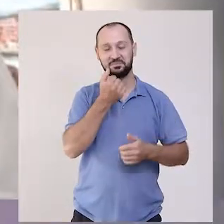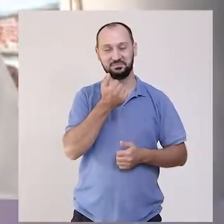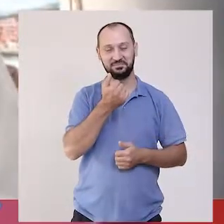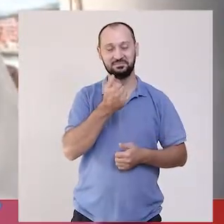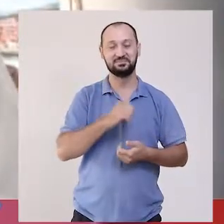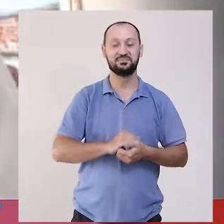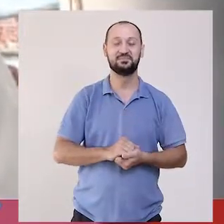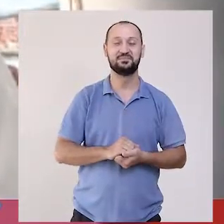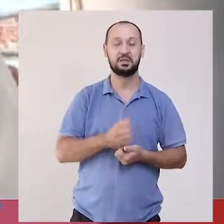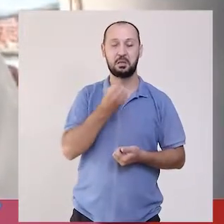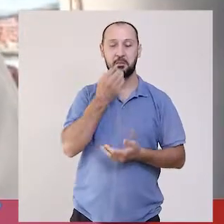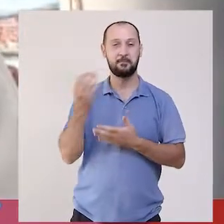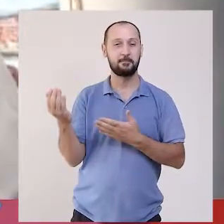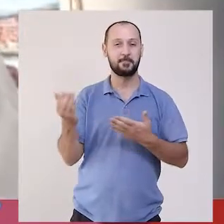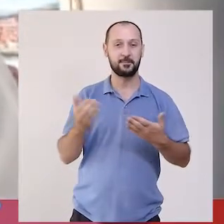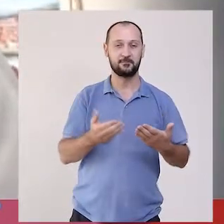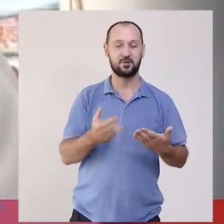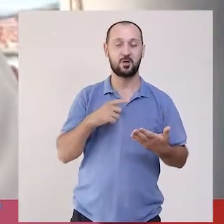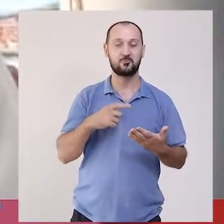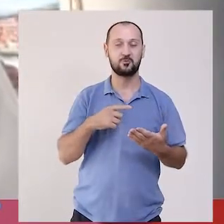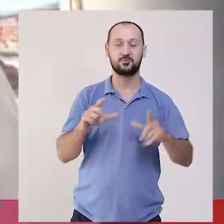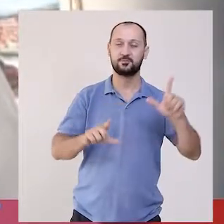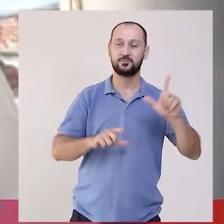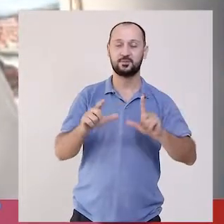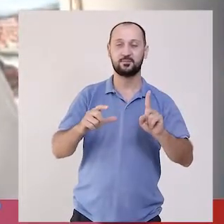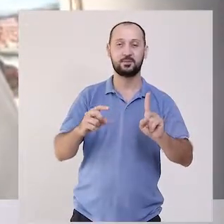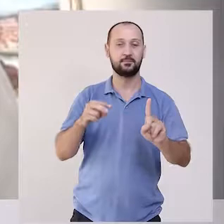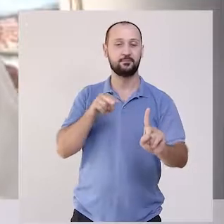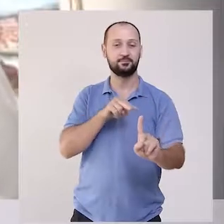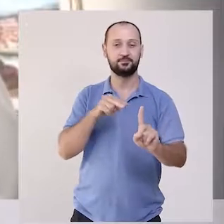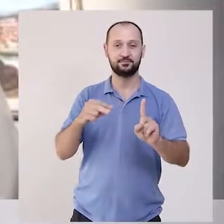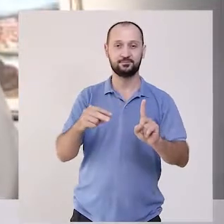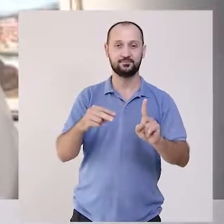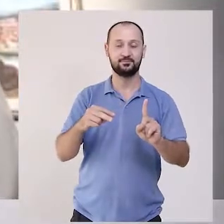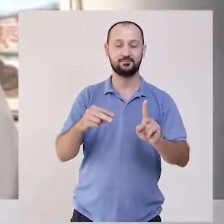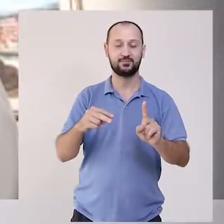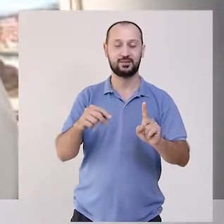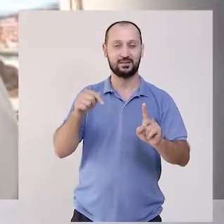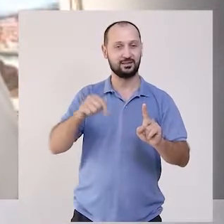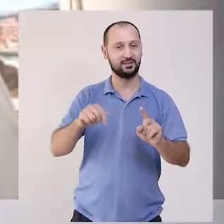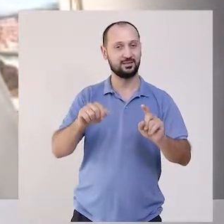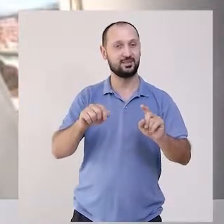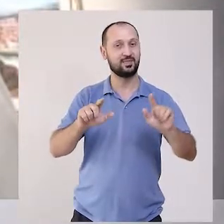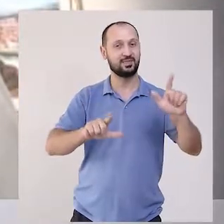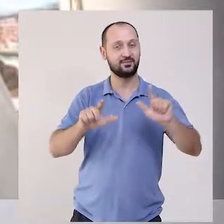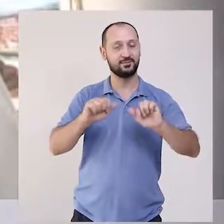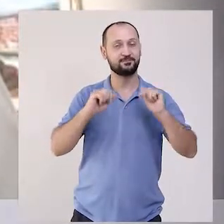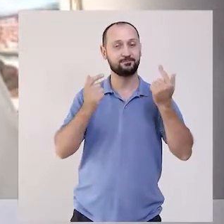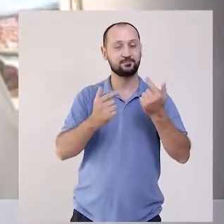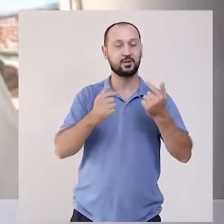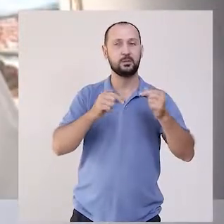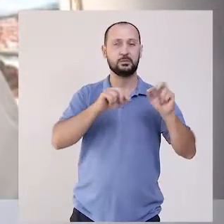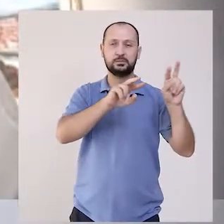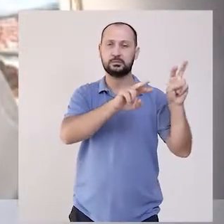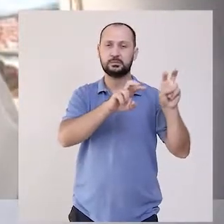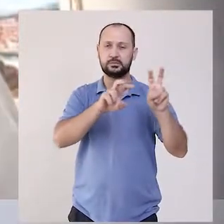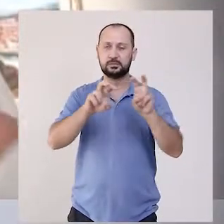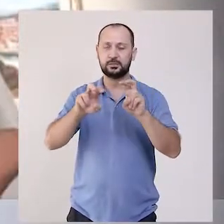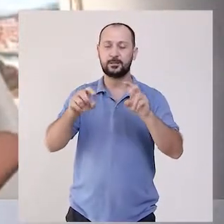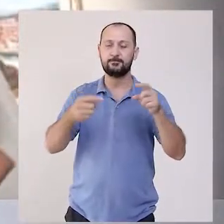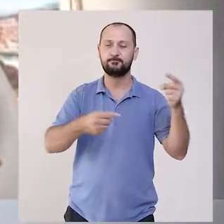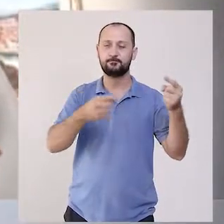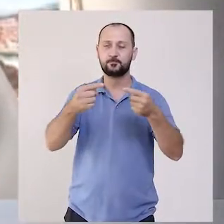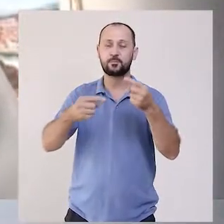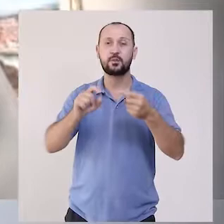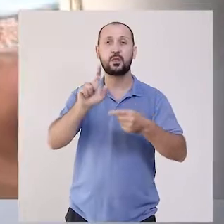Olá para todo mundo, seja muito bem-vindo ao Perspectiva, programa da TV Assembleia que está debatendo diversos